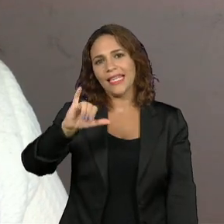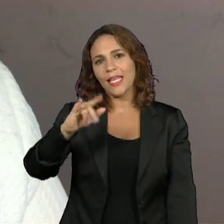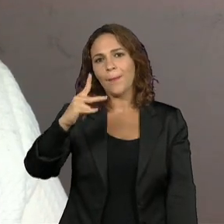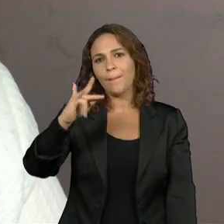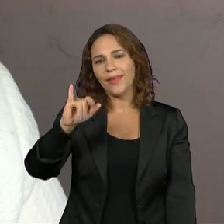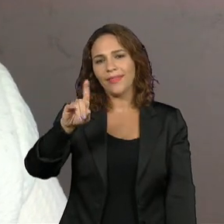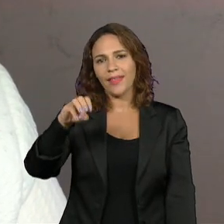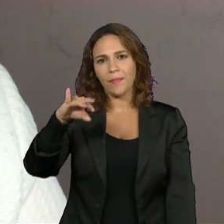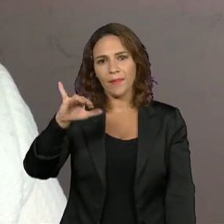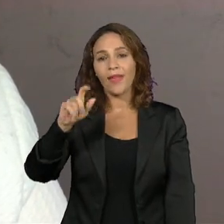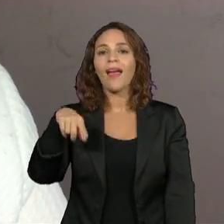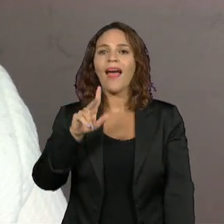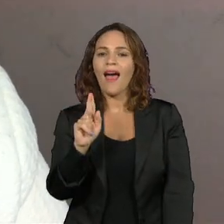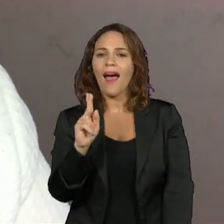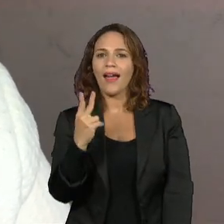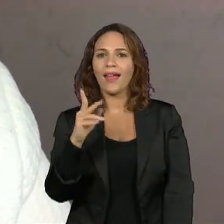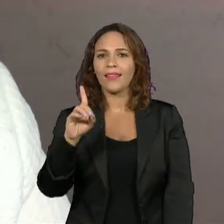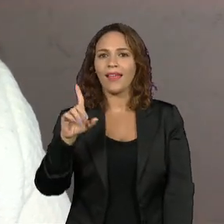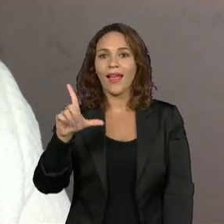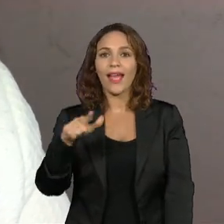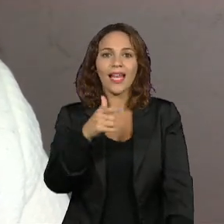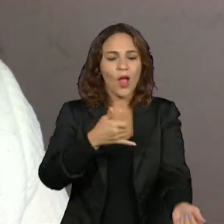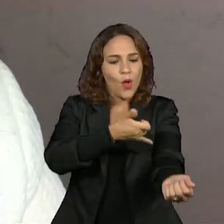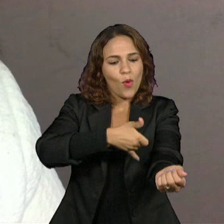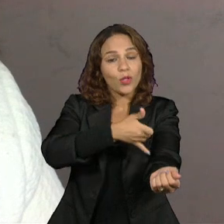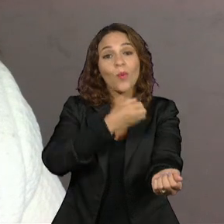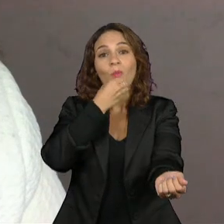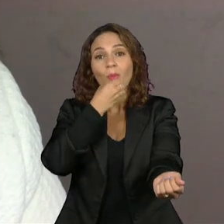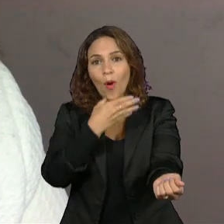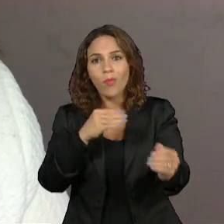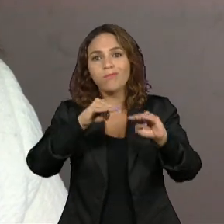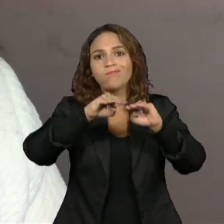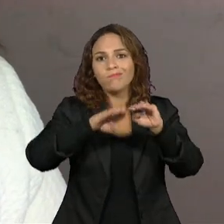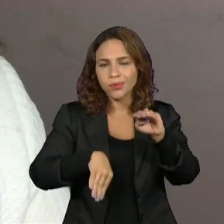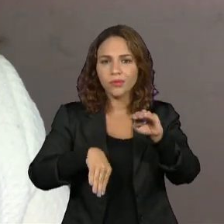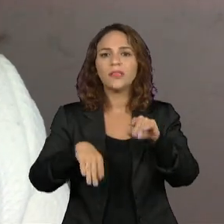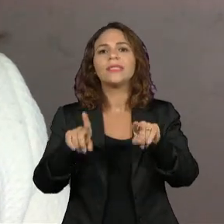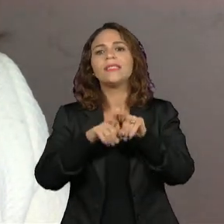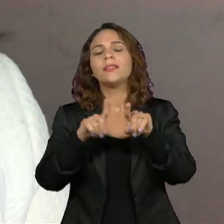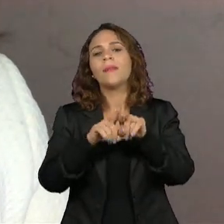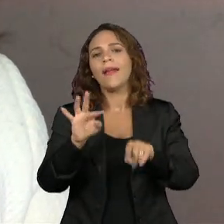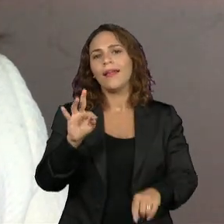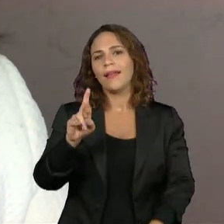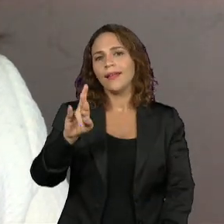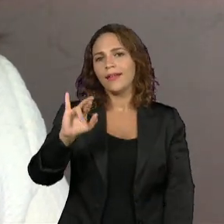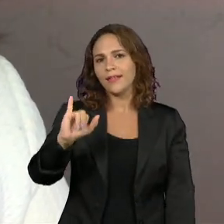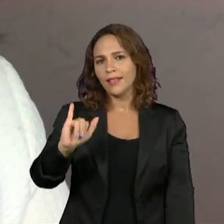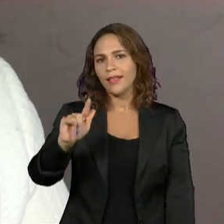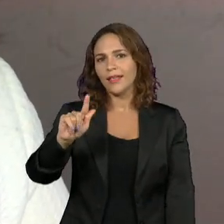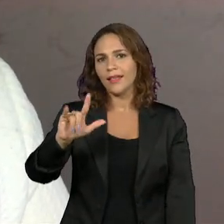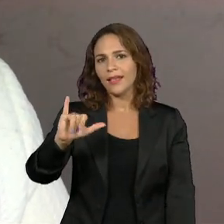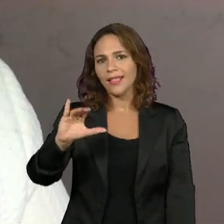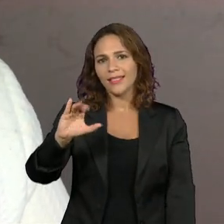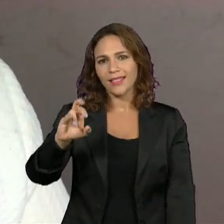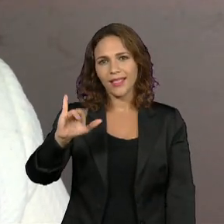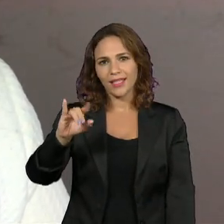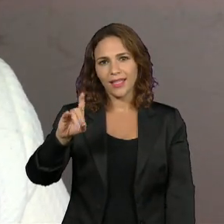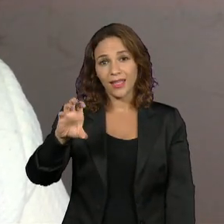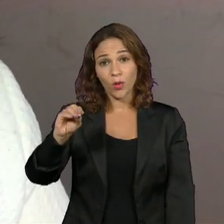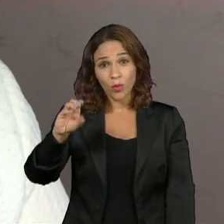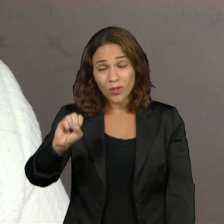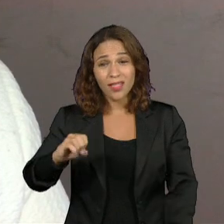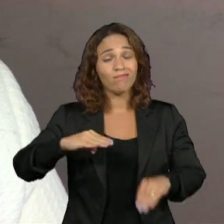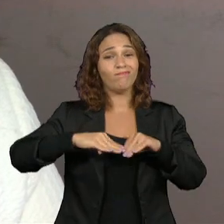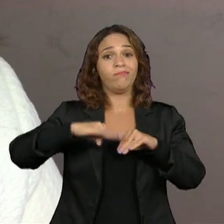baixo, que é o HDL, colesterol, e o aumento de triglicérides. Esses parâmetros, eles podem